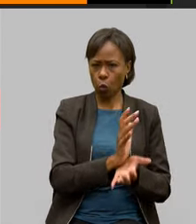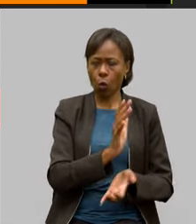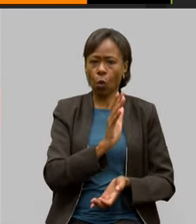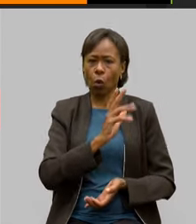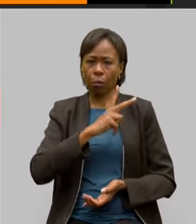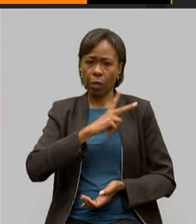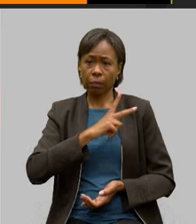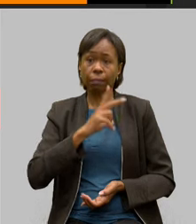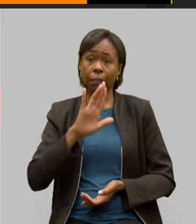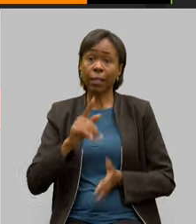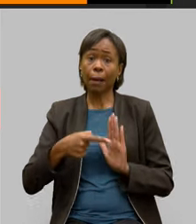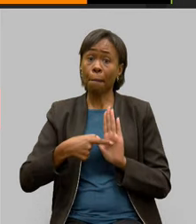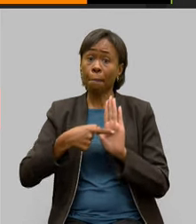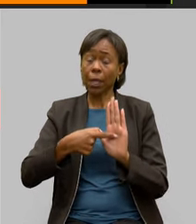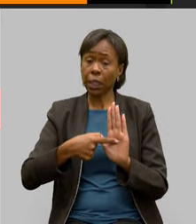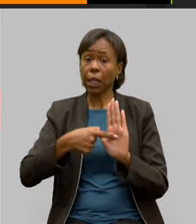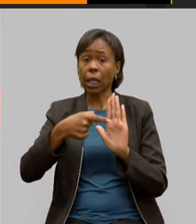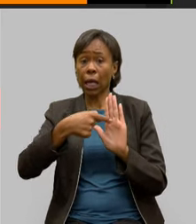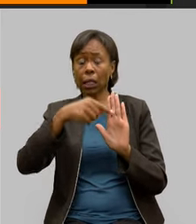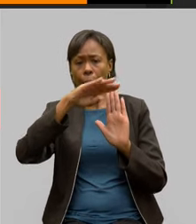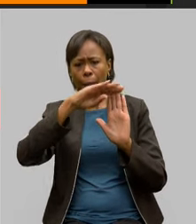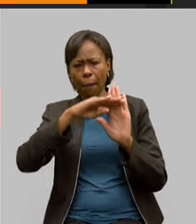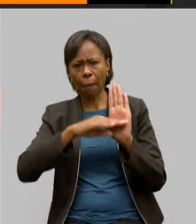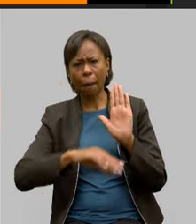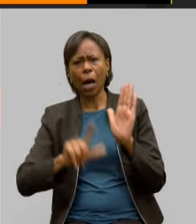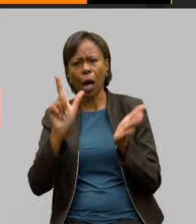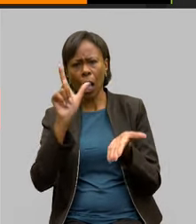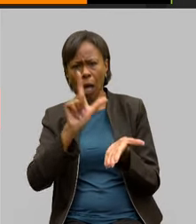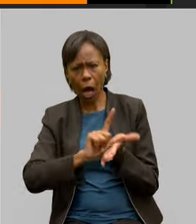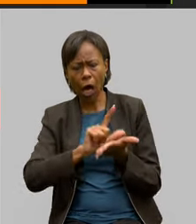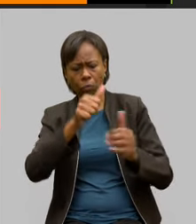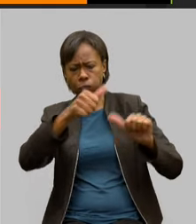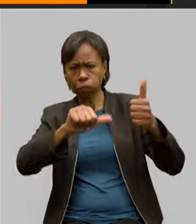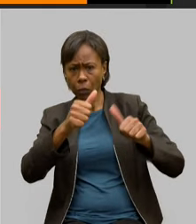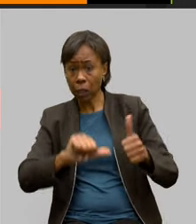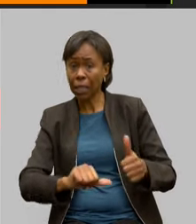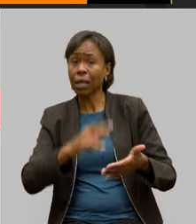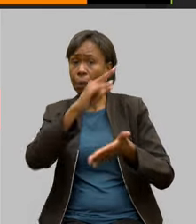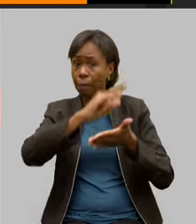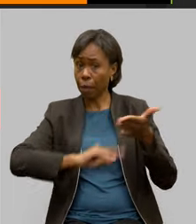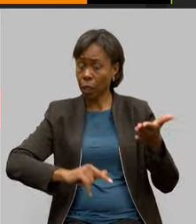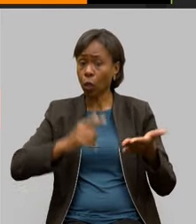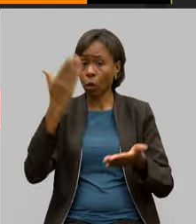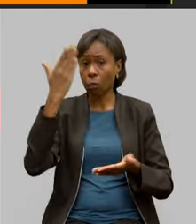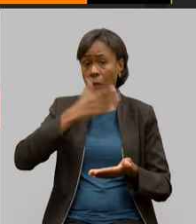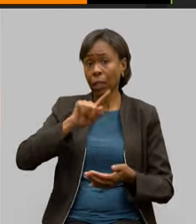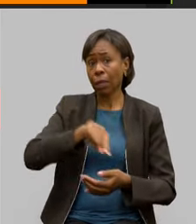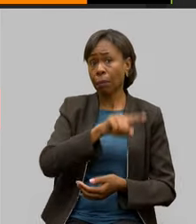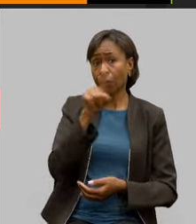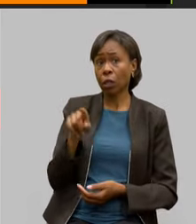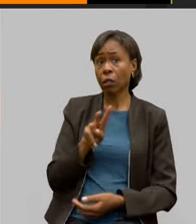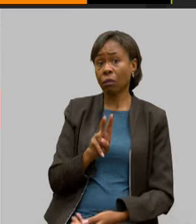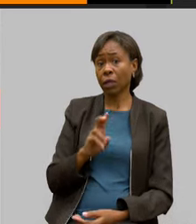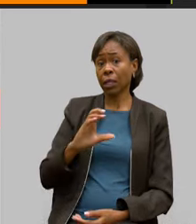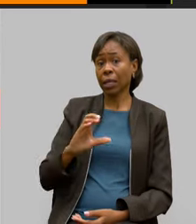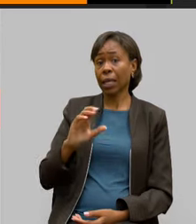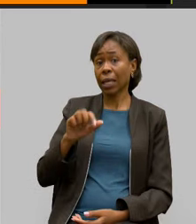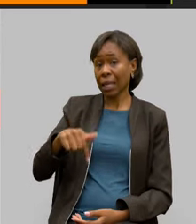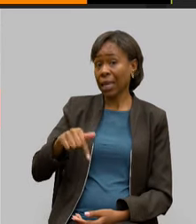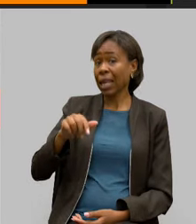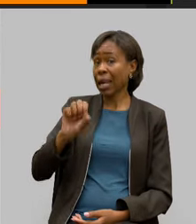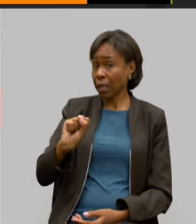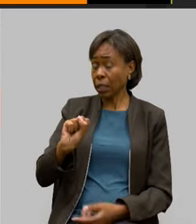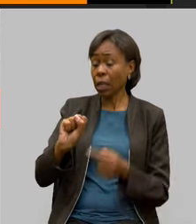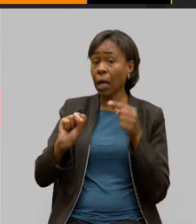também analítico e todas as documentações lá que Anvisa exige e também depois o incqs é o responsável por um